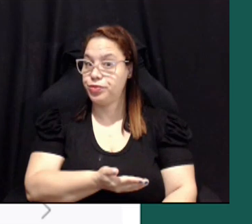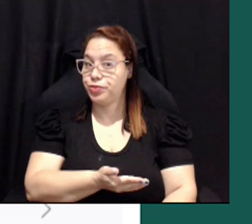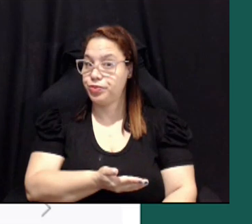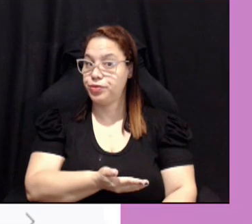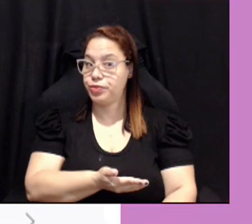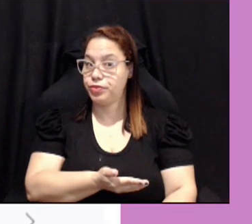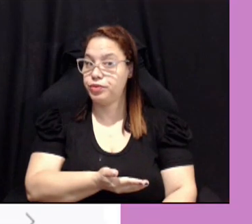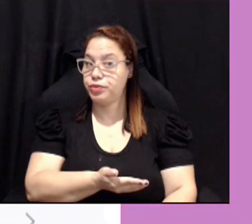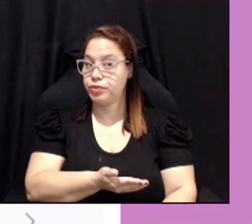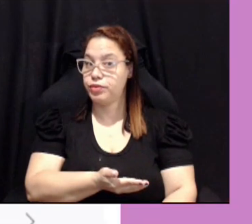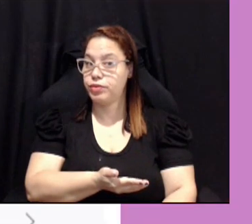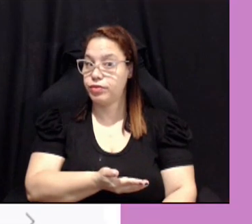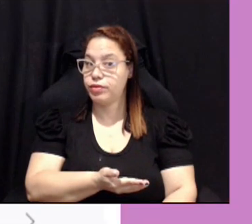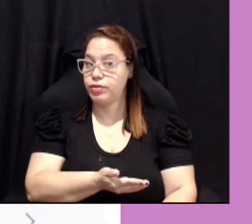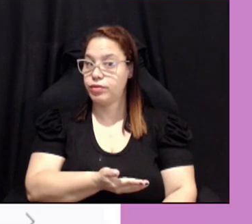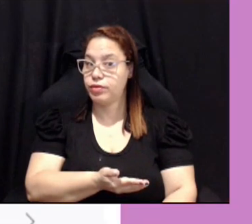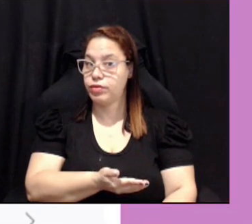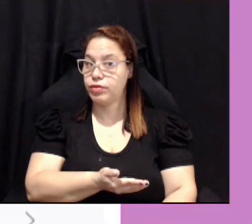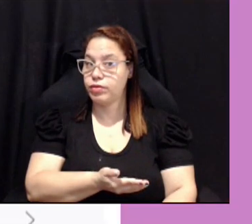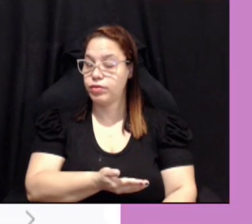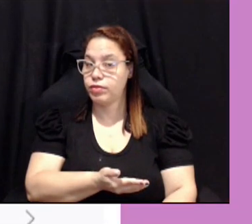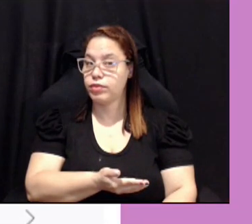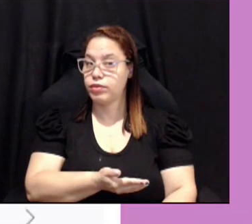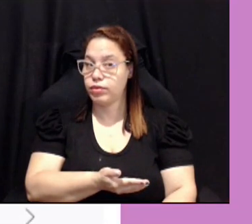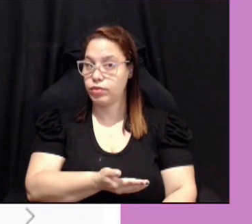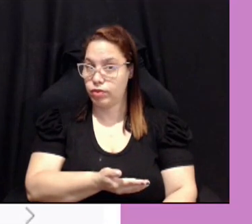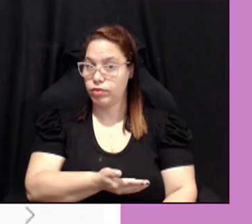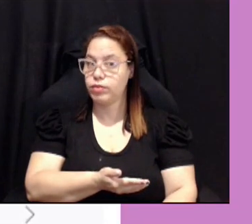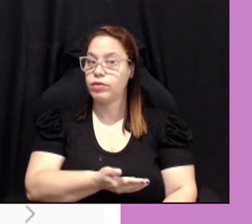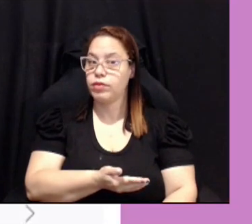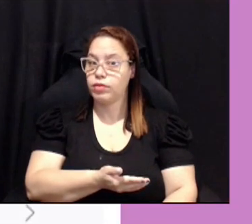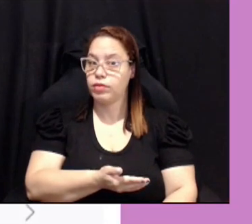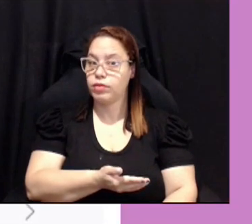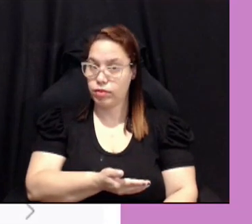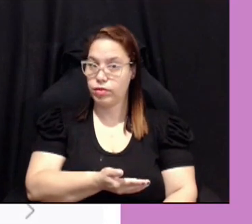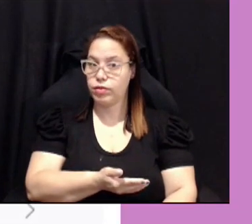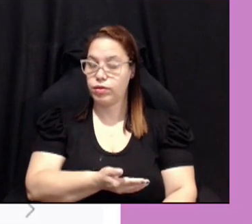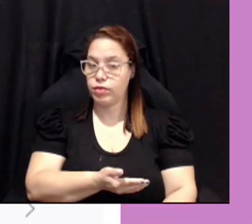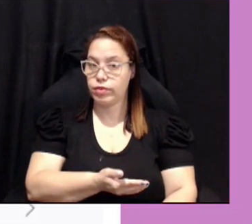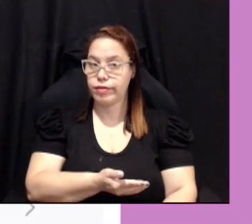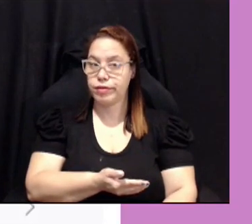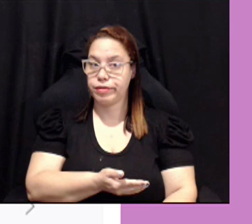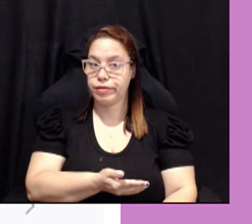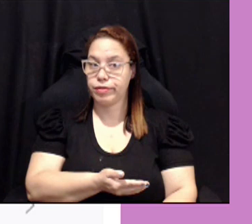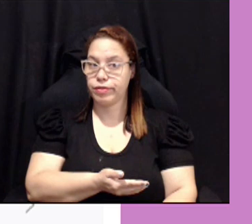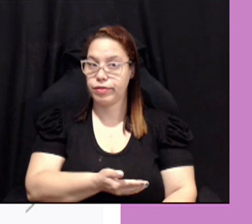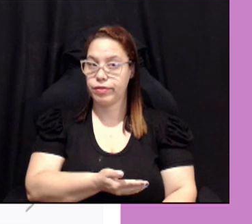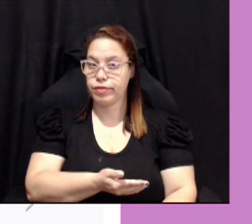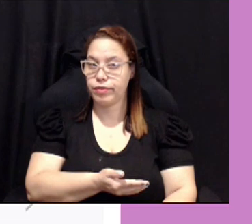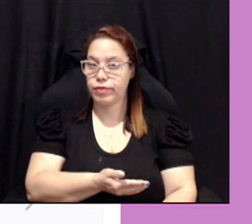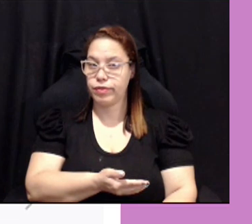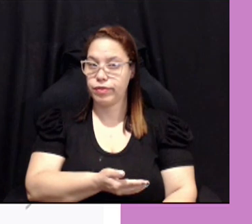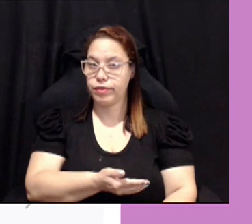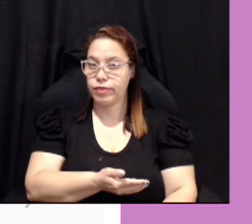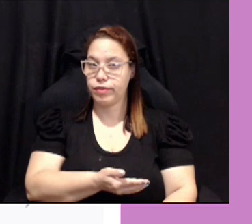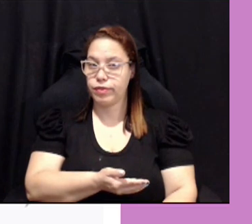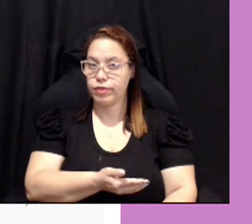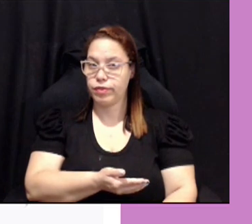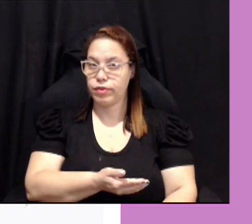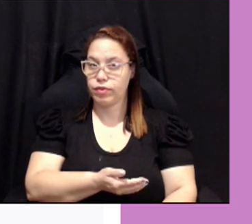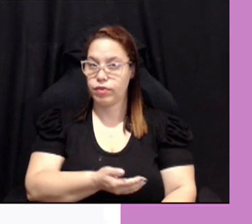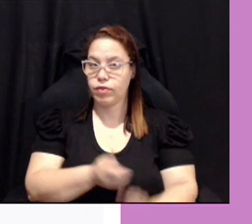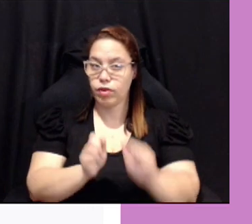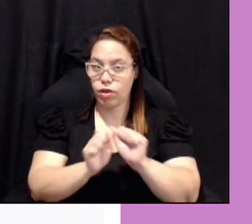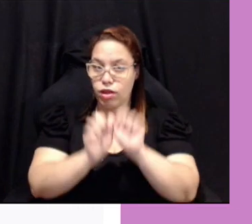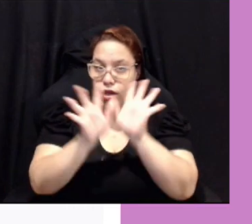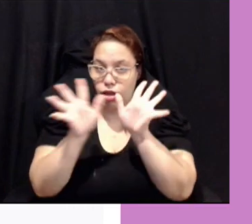www.campinas.sp.gov.br/FMPIC ou /FMDCA, nos quais a gente tem na abinha transparência, onde a